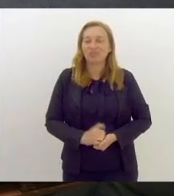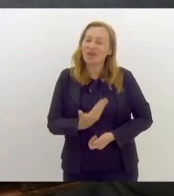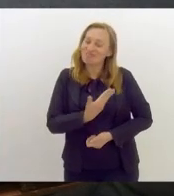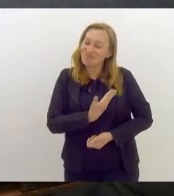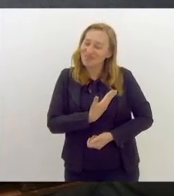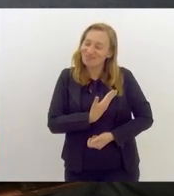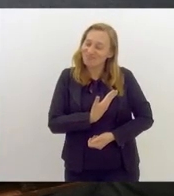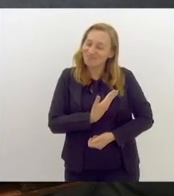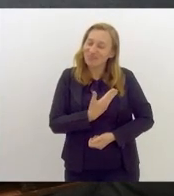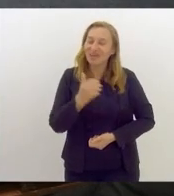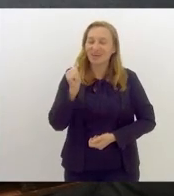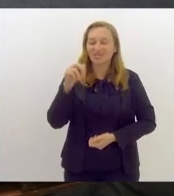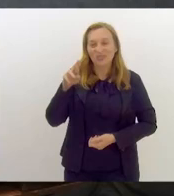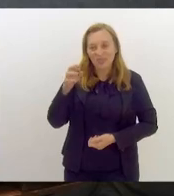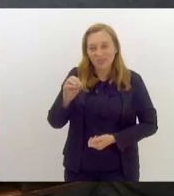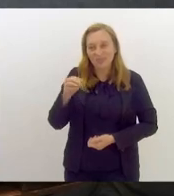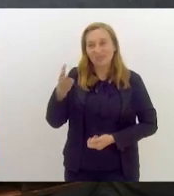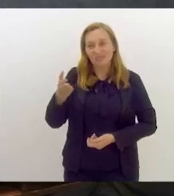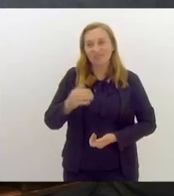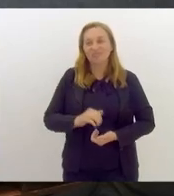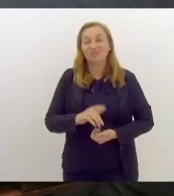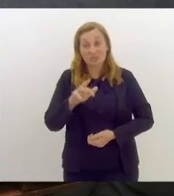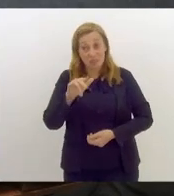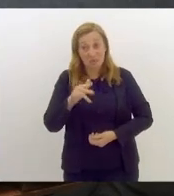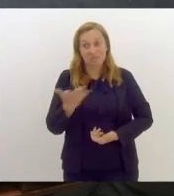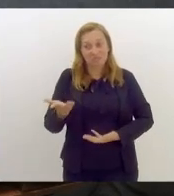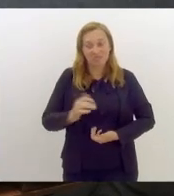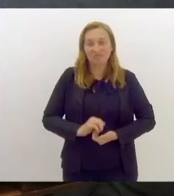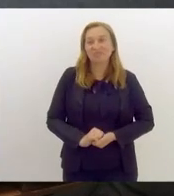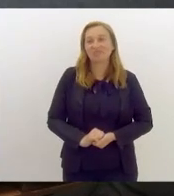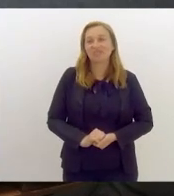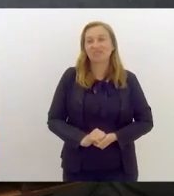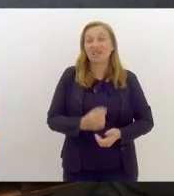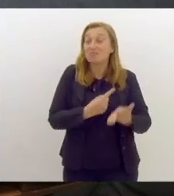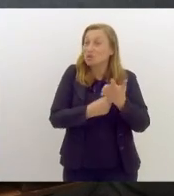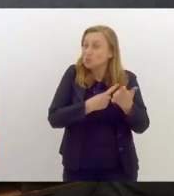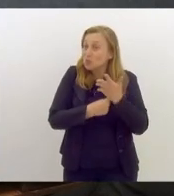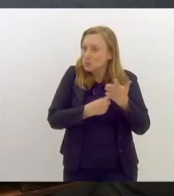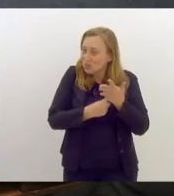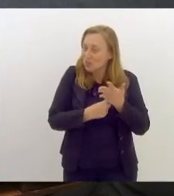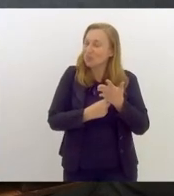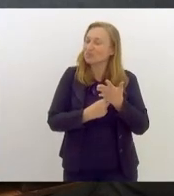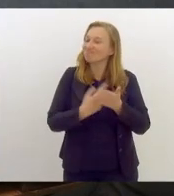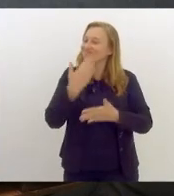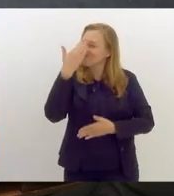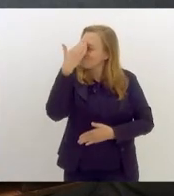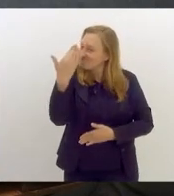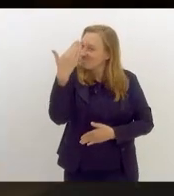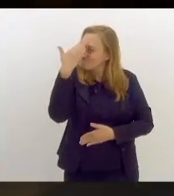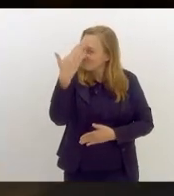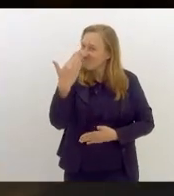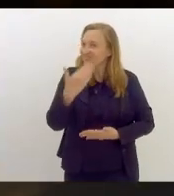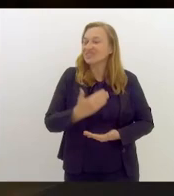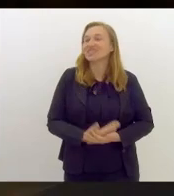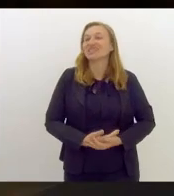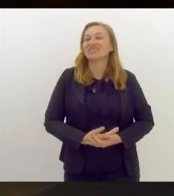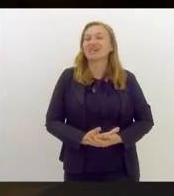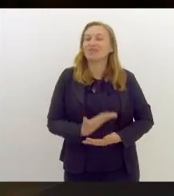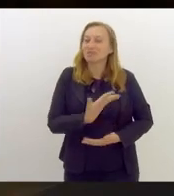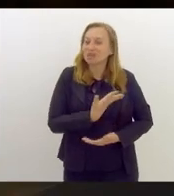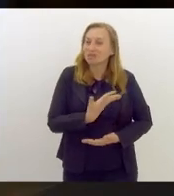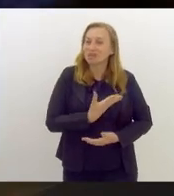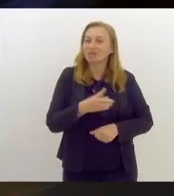meu amigo Antônio Carlos irmão que me ajudou muito sou muito grato ao meu amigo